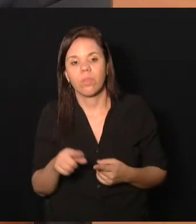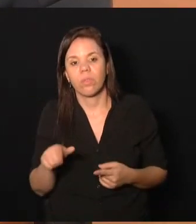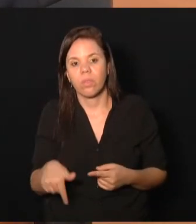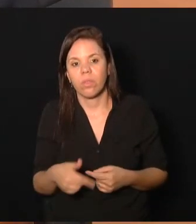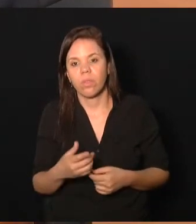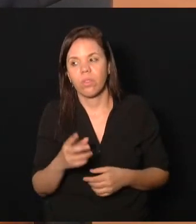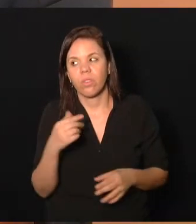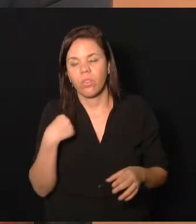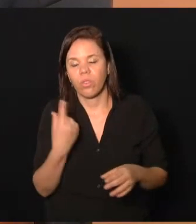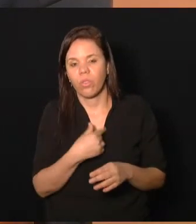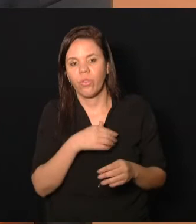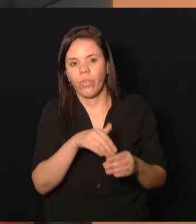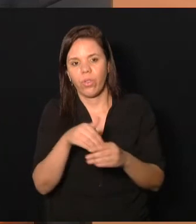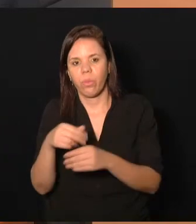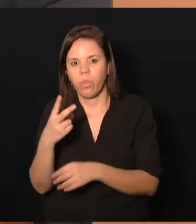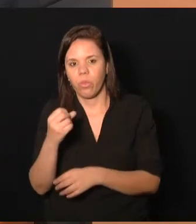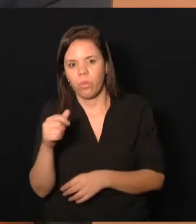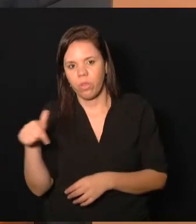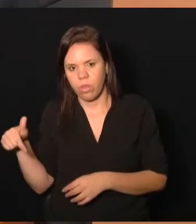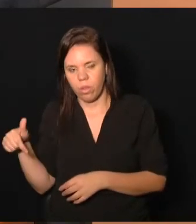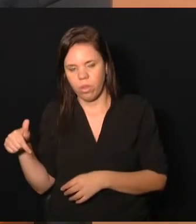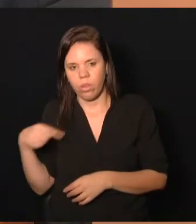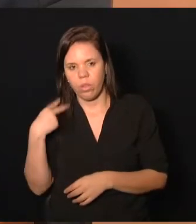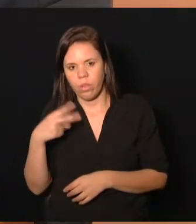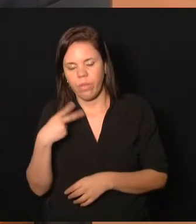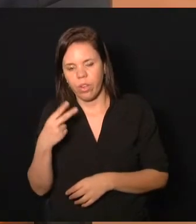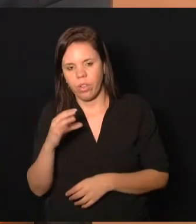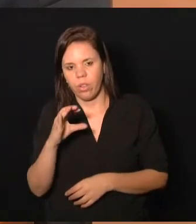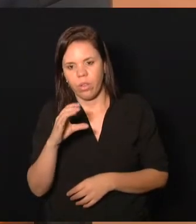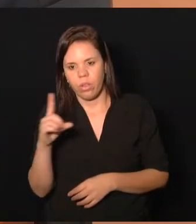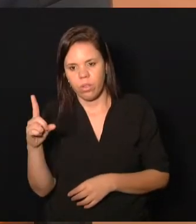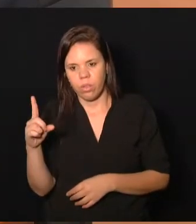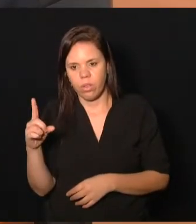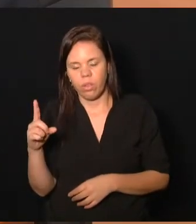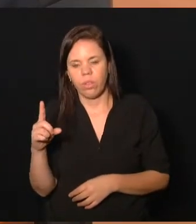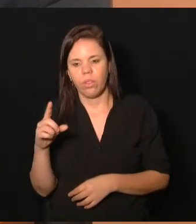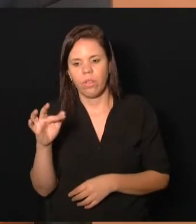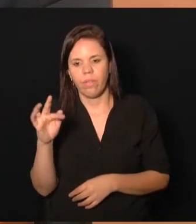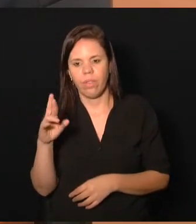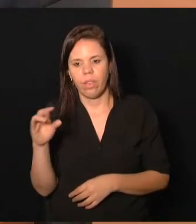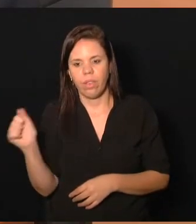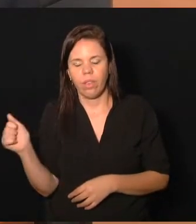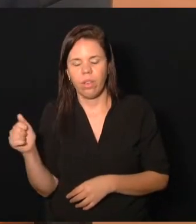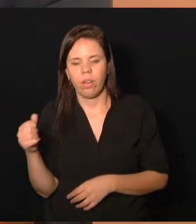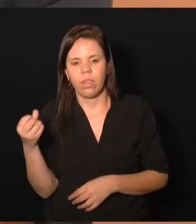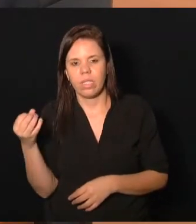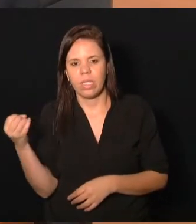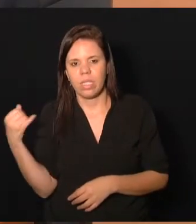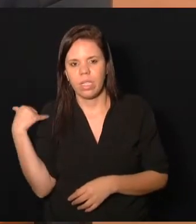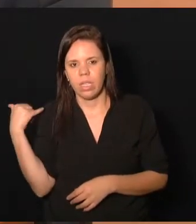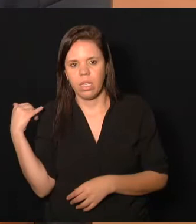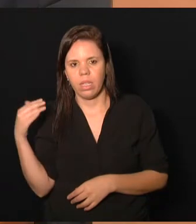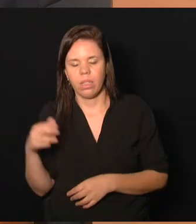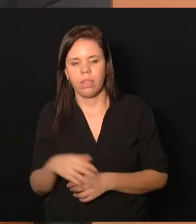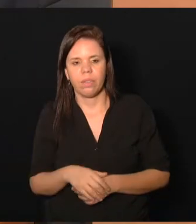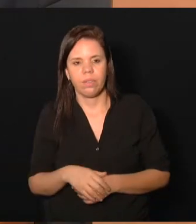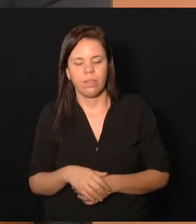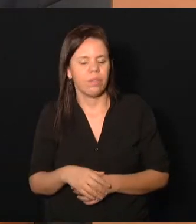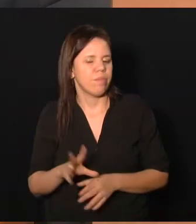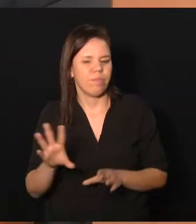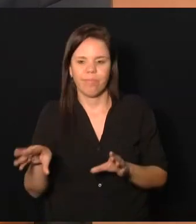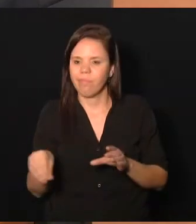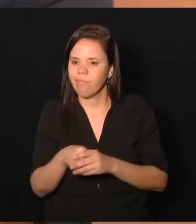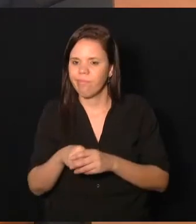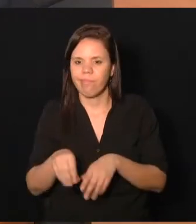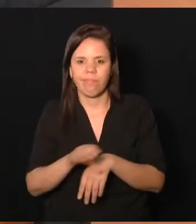em 2007 um projeto do vereador Cid Ferreira que dava para 60 anos e foi considerado inconstitucional.